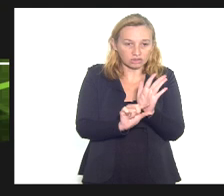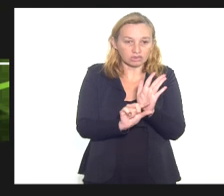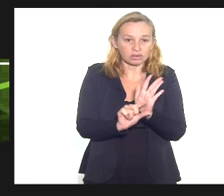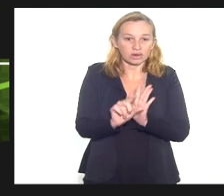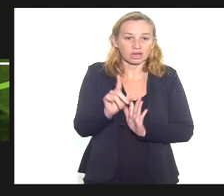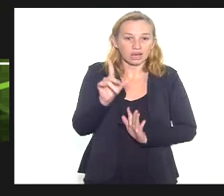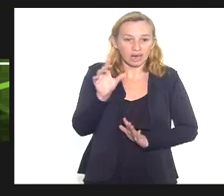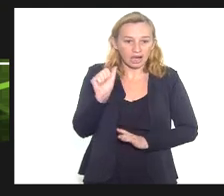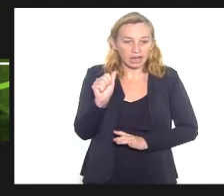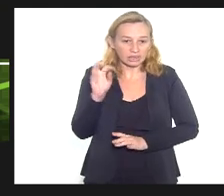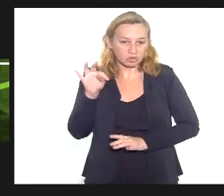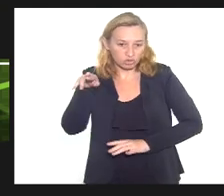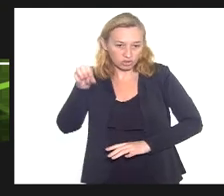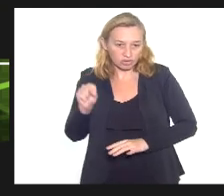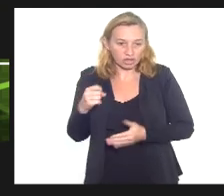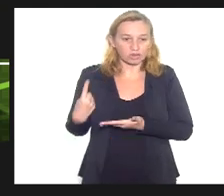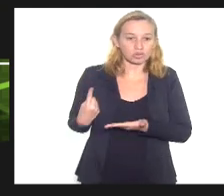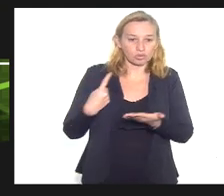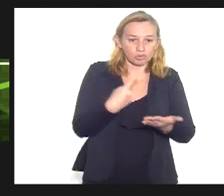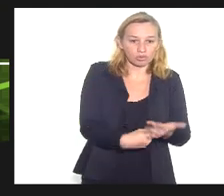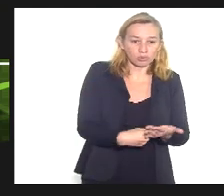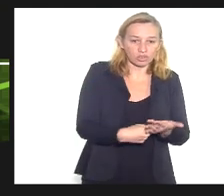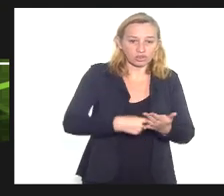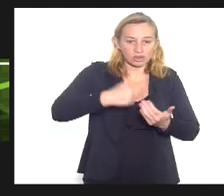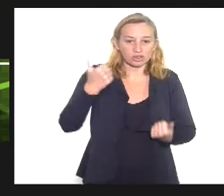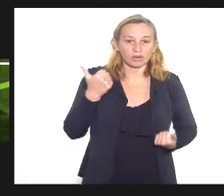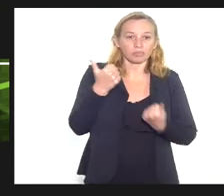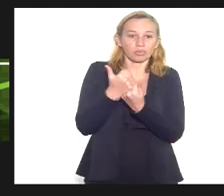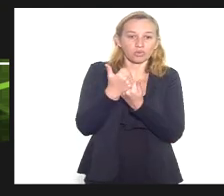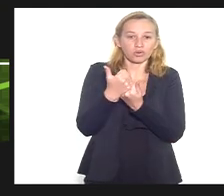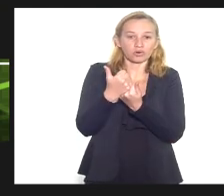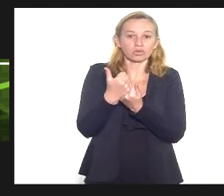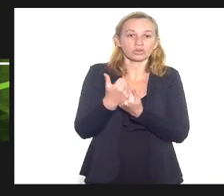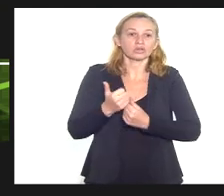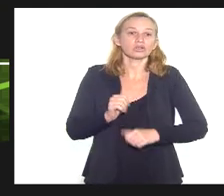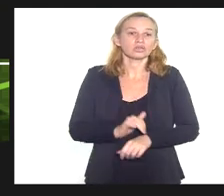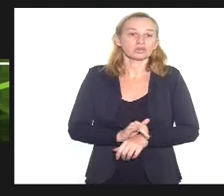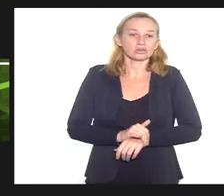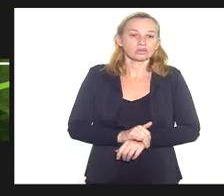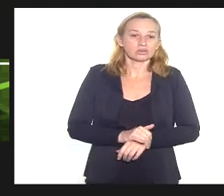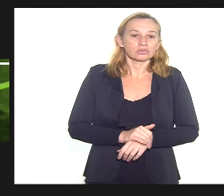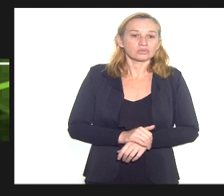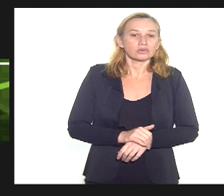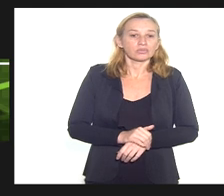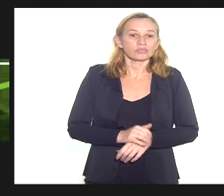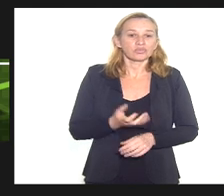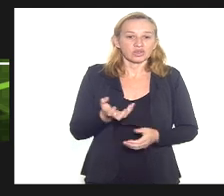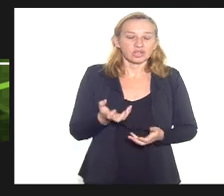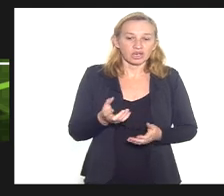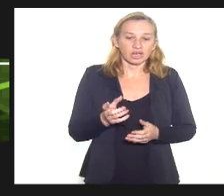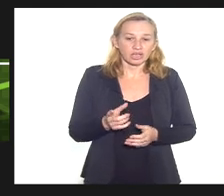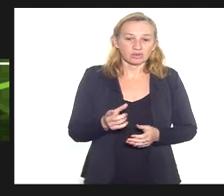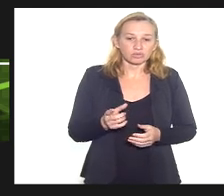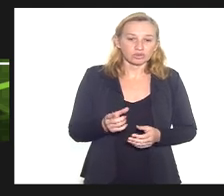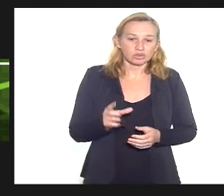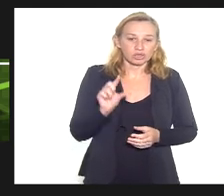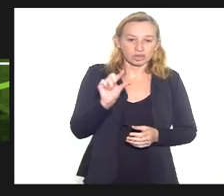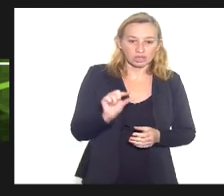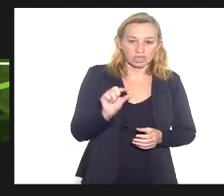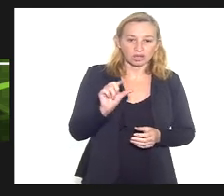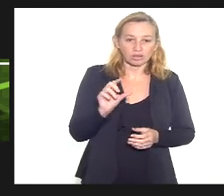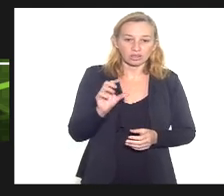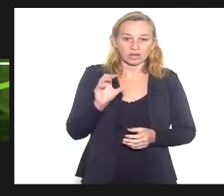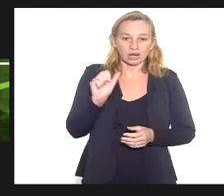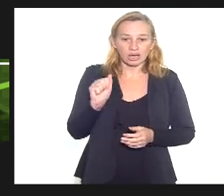atmosféricas. Nosso compromisso em suporte, em apoio ao compromisso de Paris. Nós queremos zerar todas as emissões líquidas de carbono até o